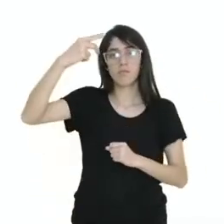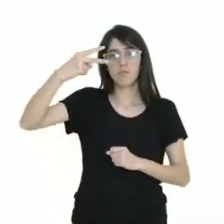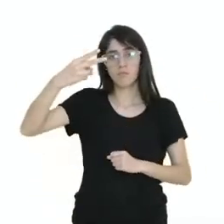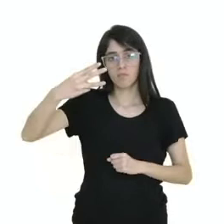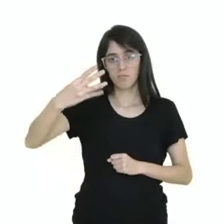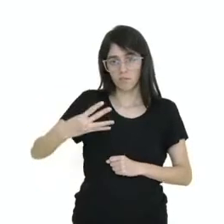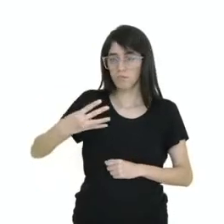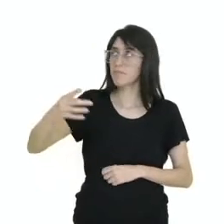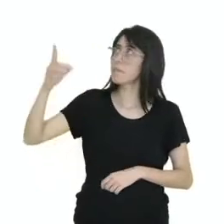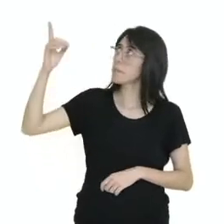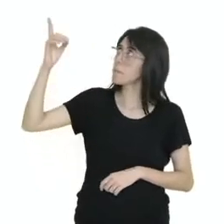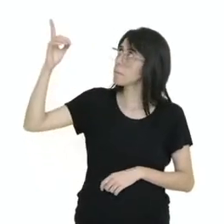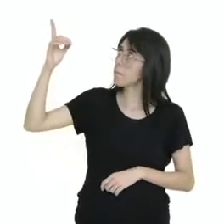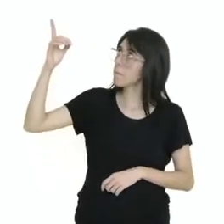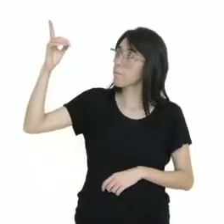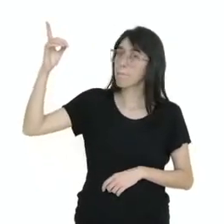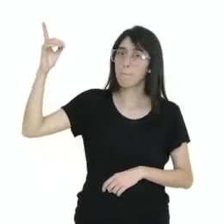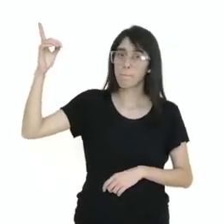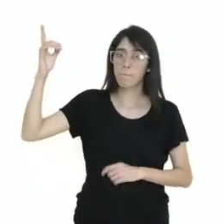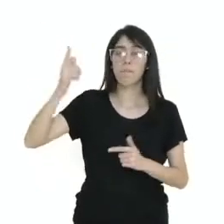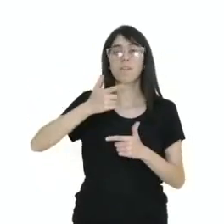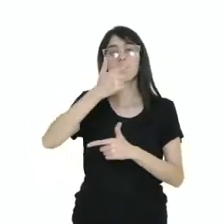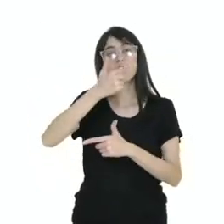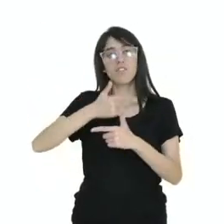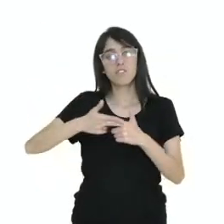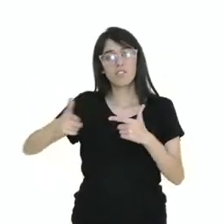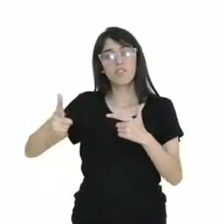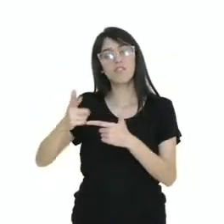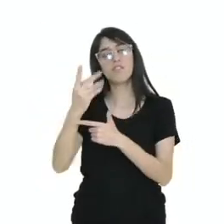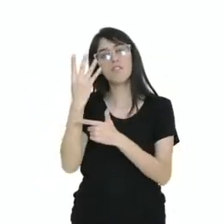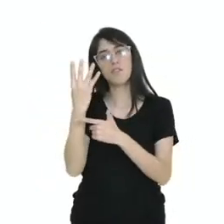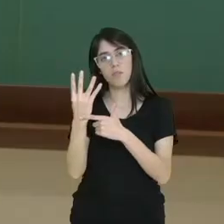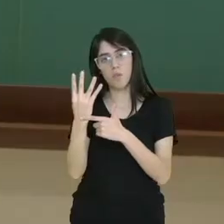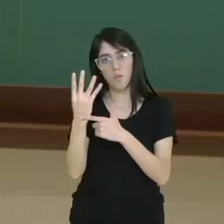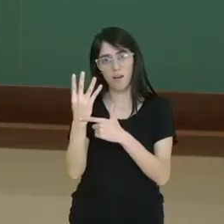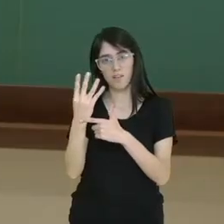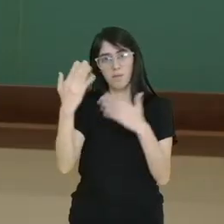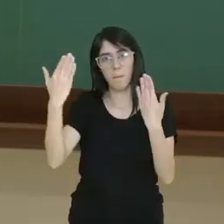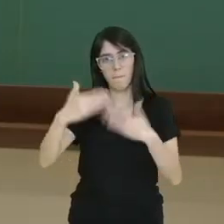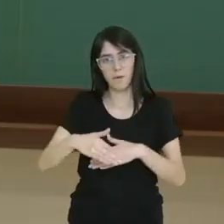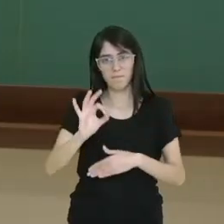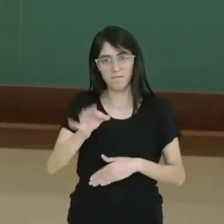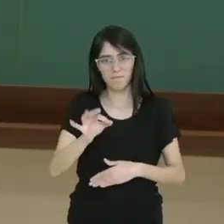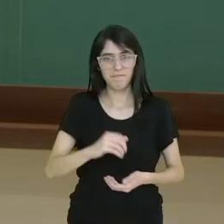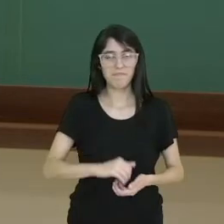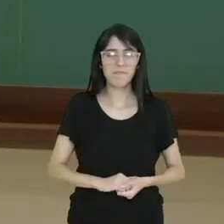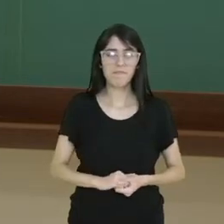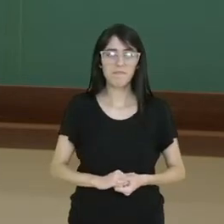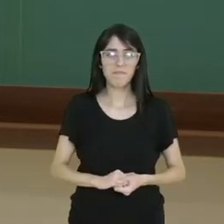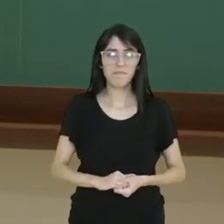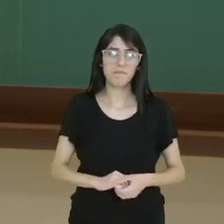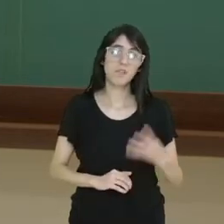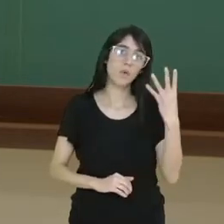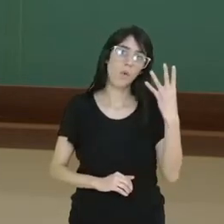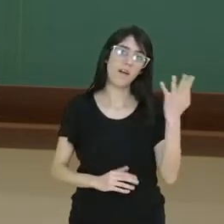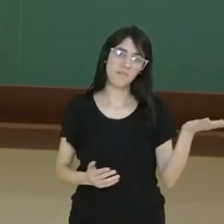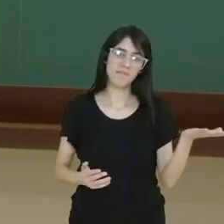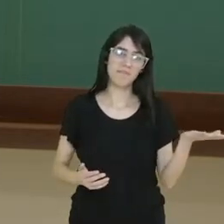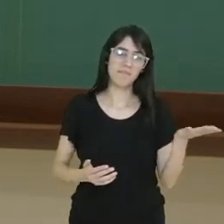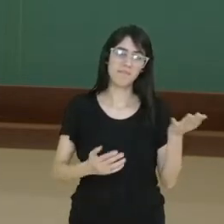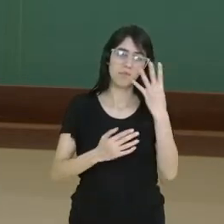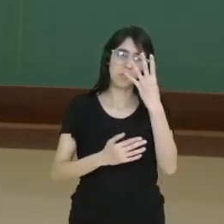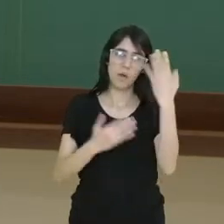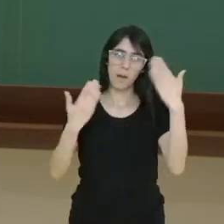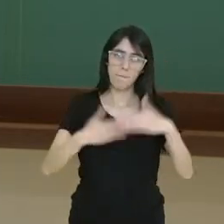a terceira mais a quarta dividido pela quantidade de avaliações que ele fez. Ele fez quatro.